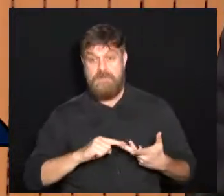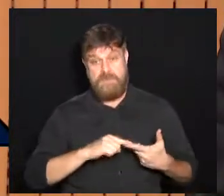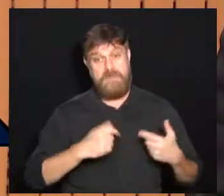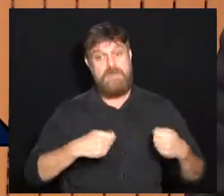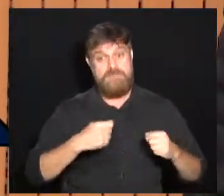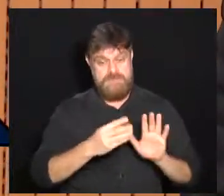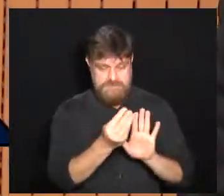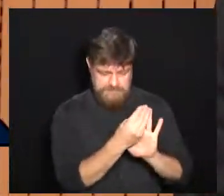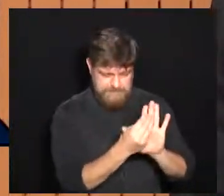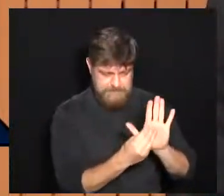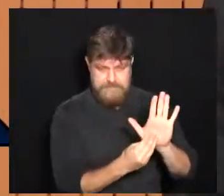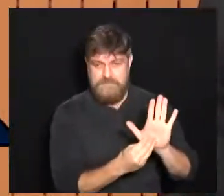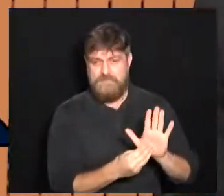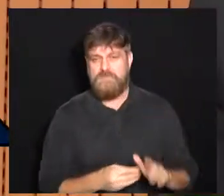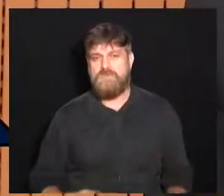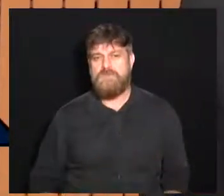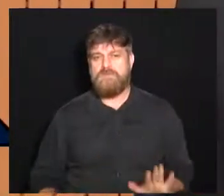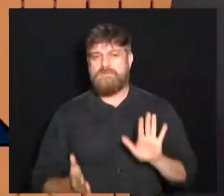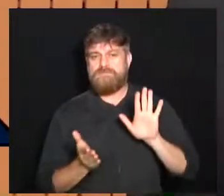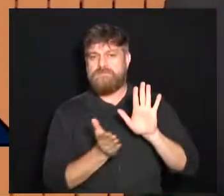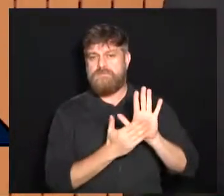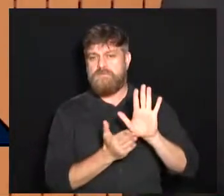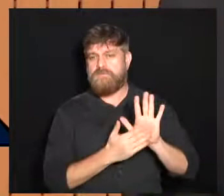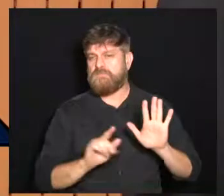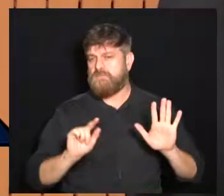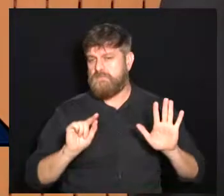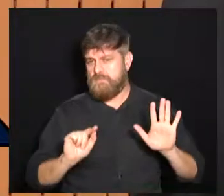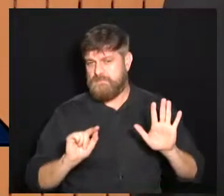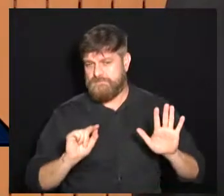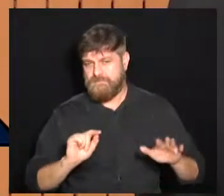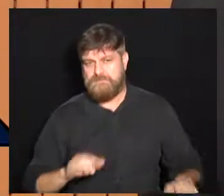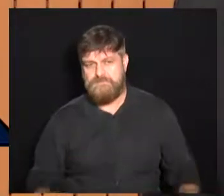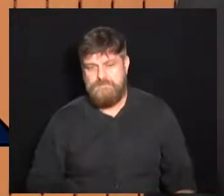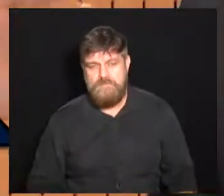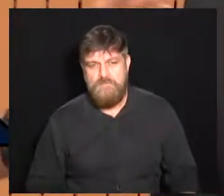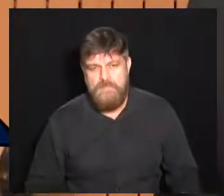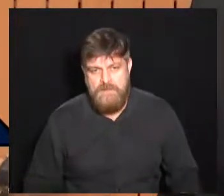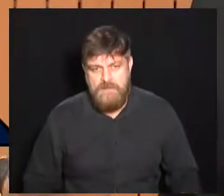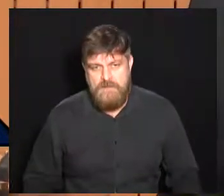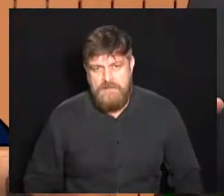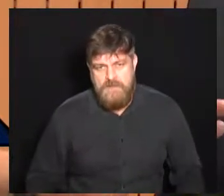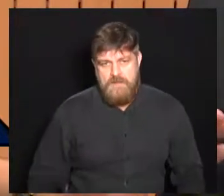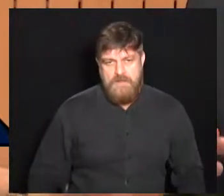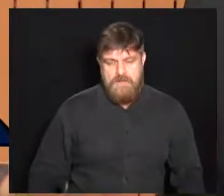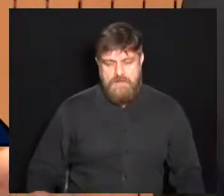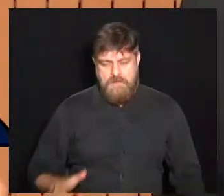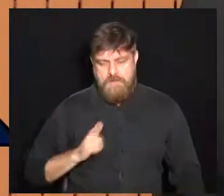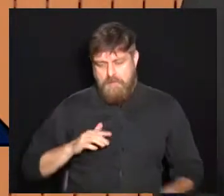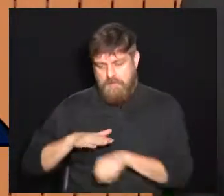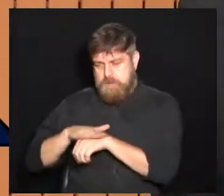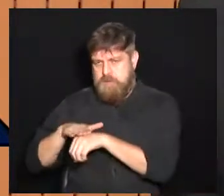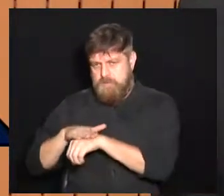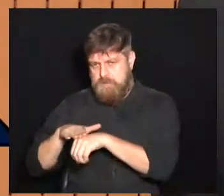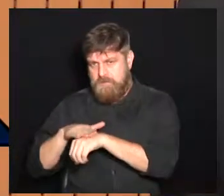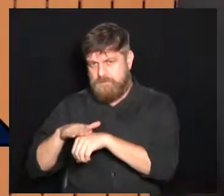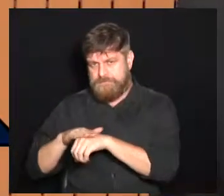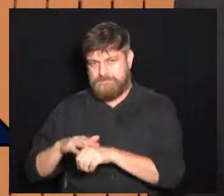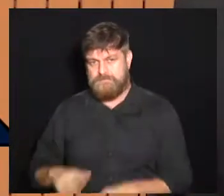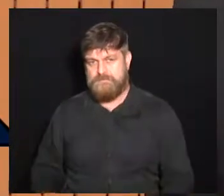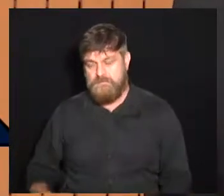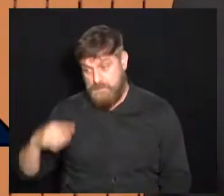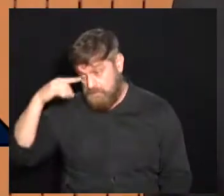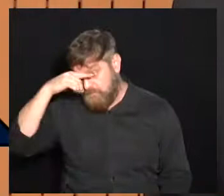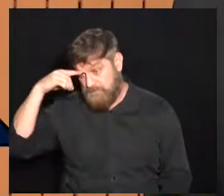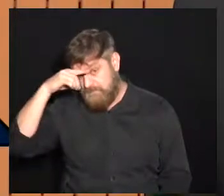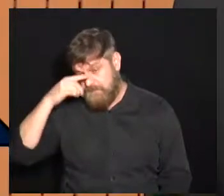certo? O que eu quero propor como encaminhamento, certo? E aqui em conversa com o presidente Felipe